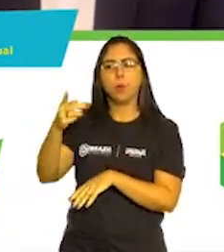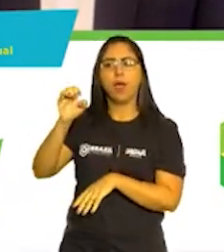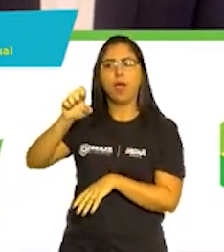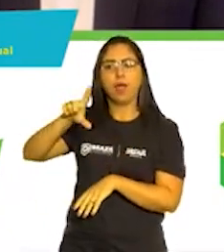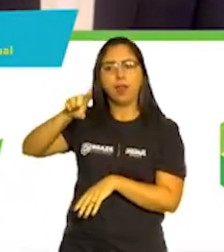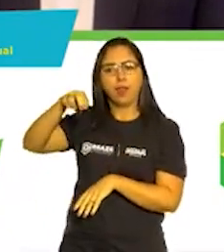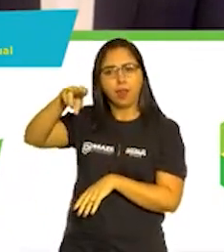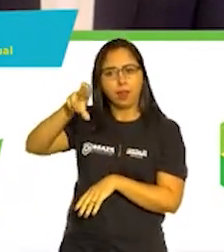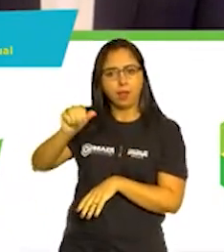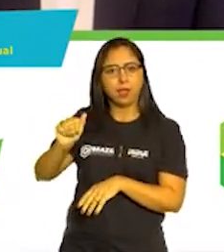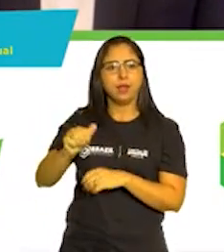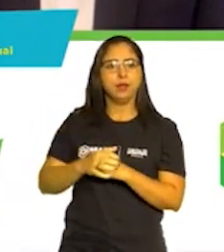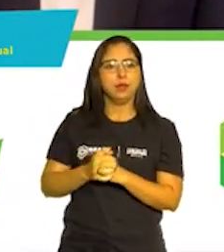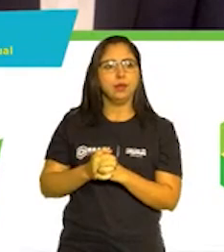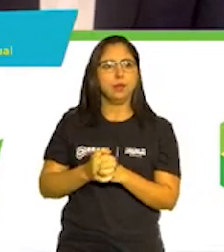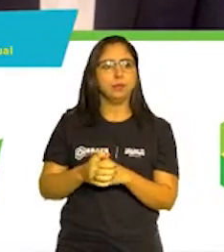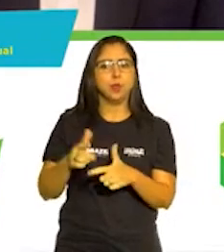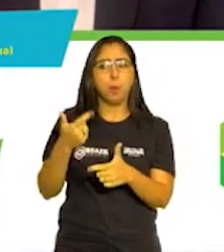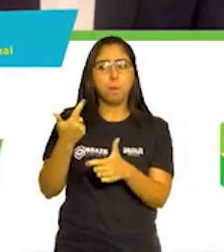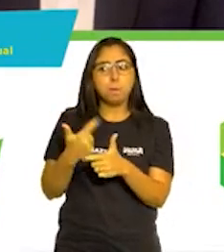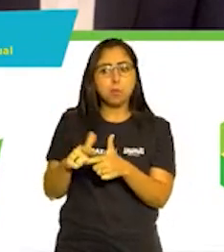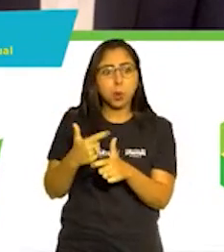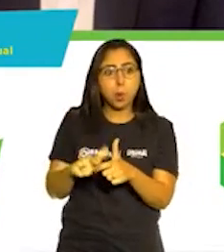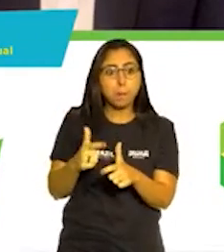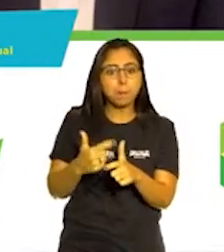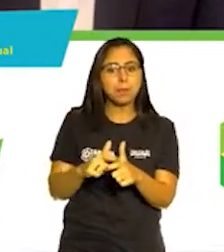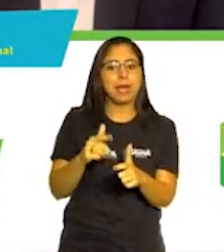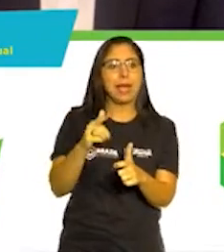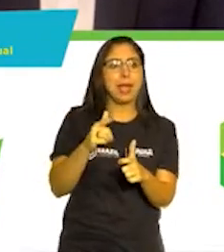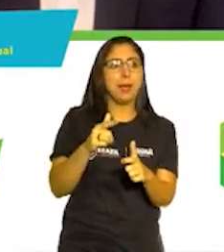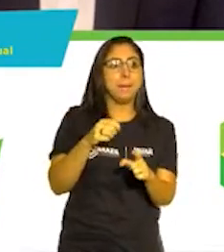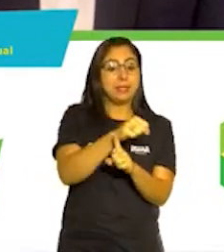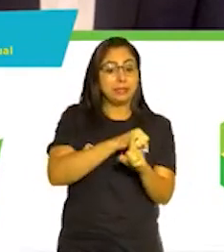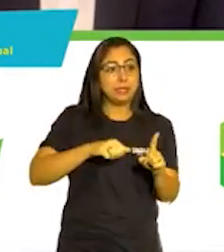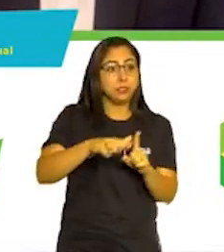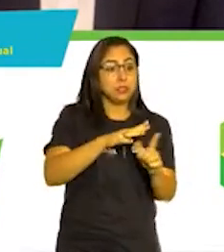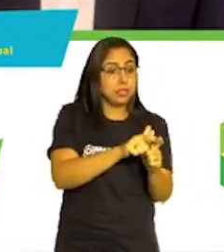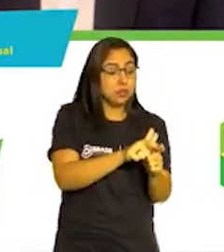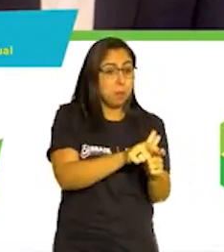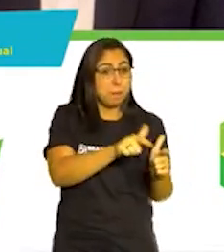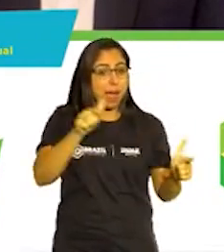o grande problema de uma sociedade é quando faltam